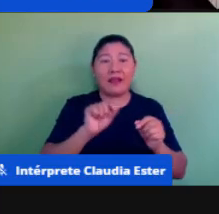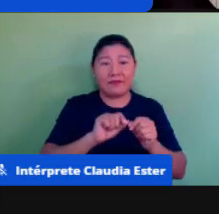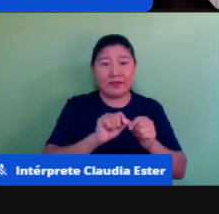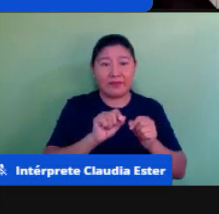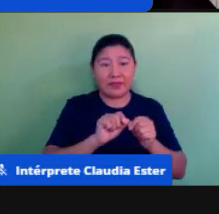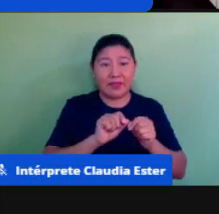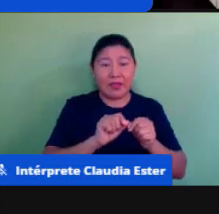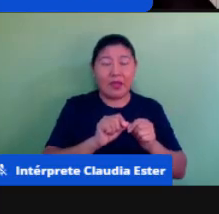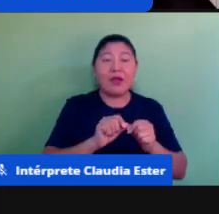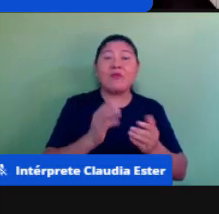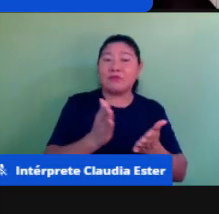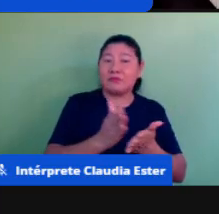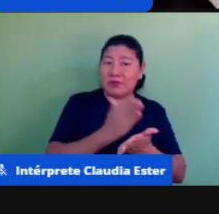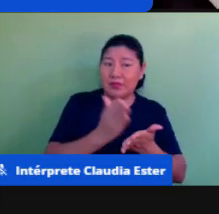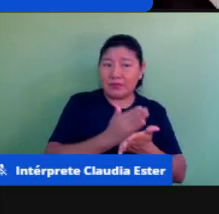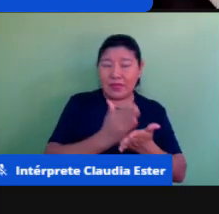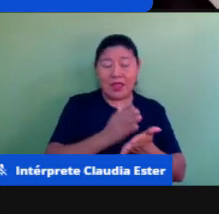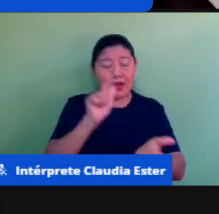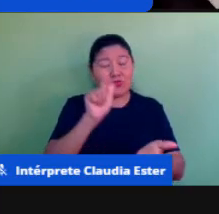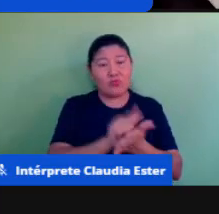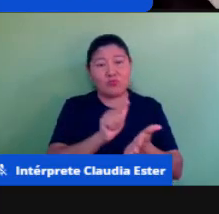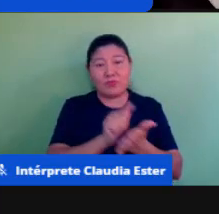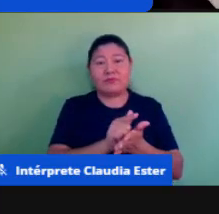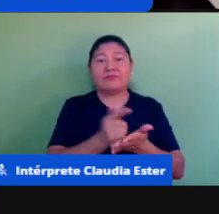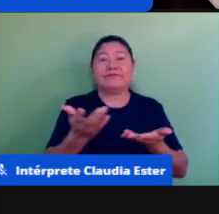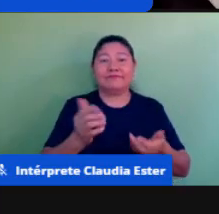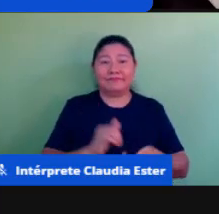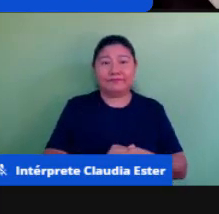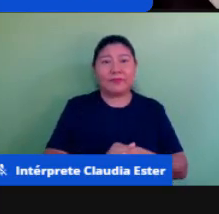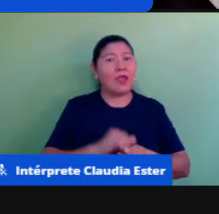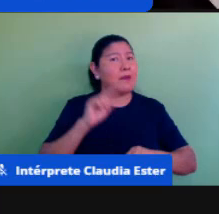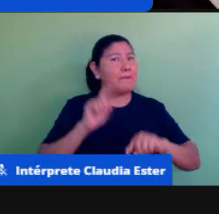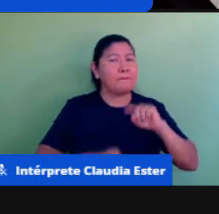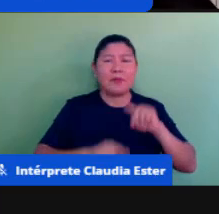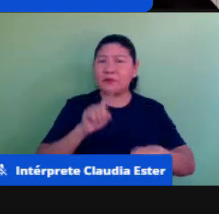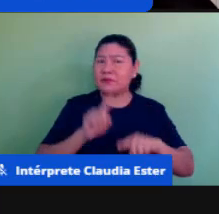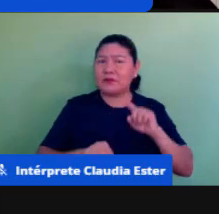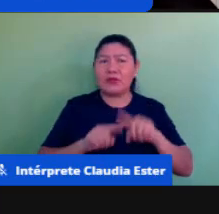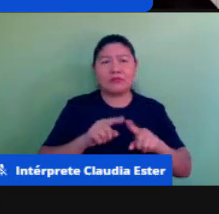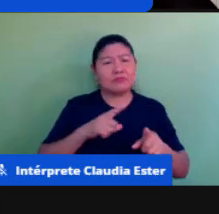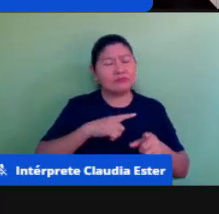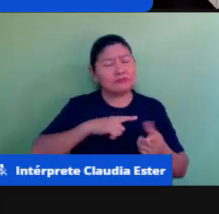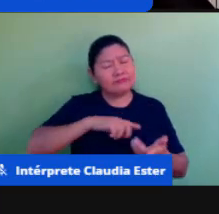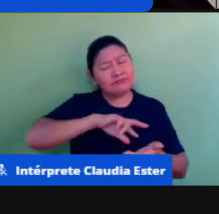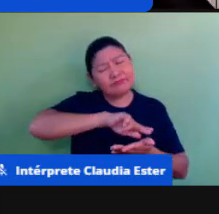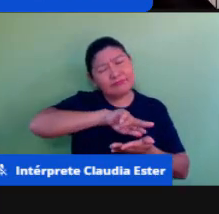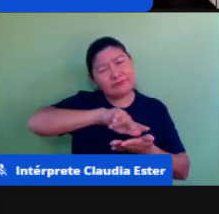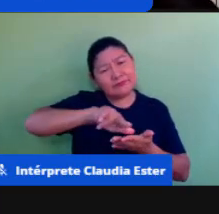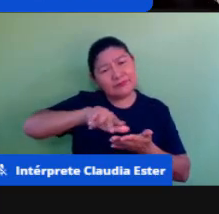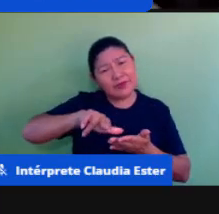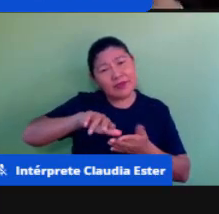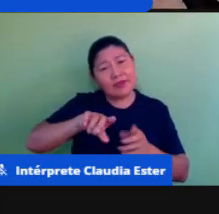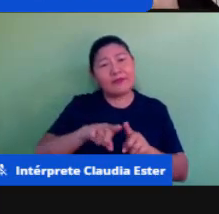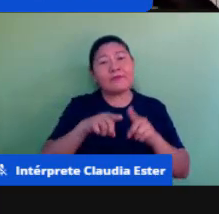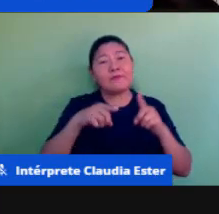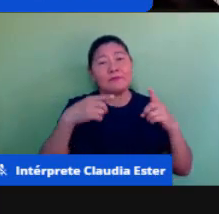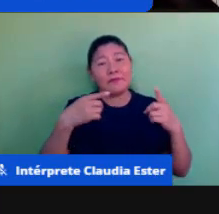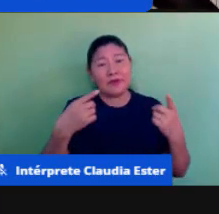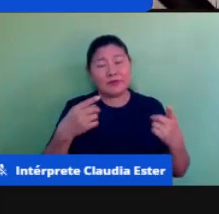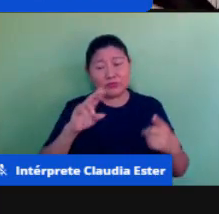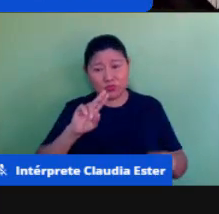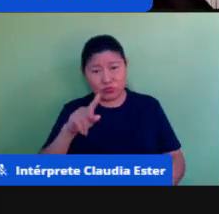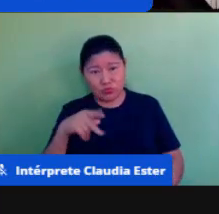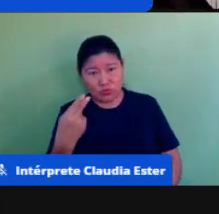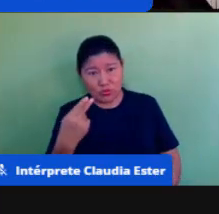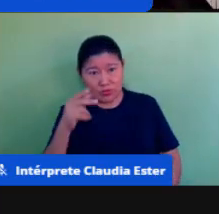É muito interessante. As ferramentas existem, nós temos que estar